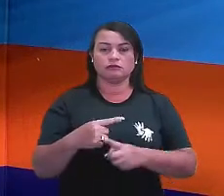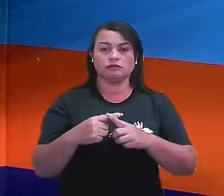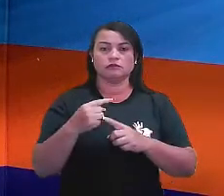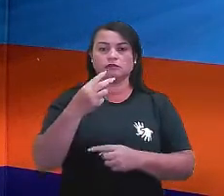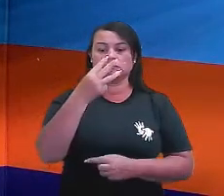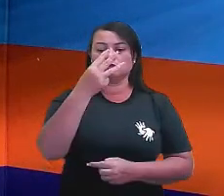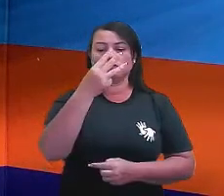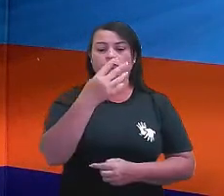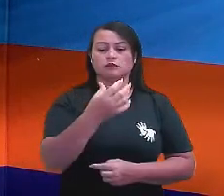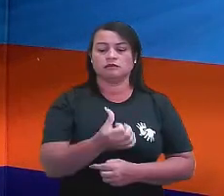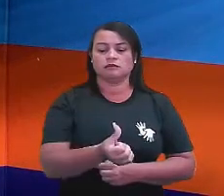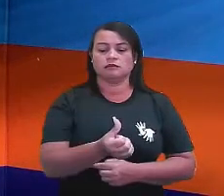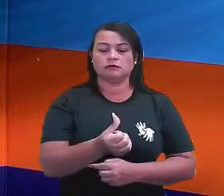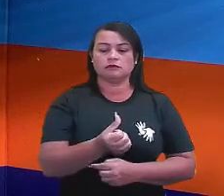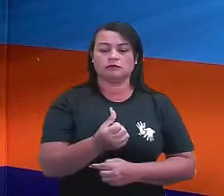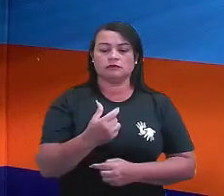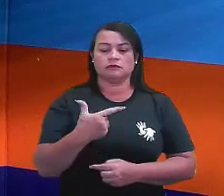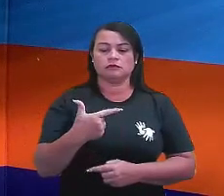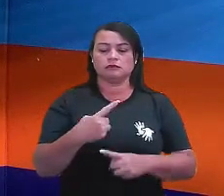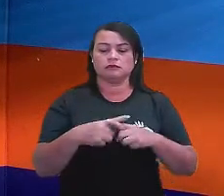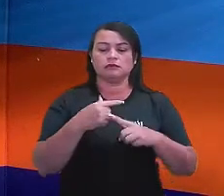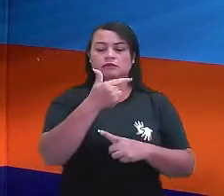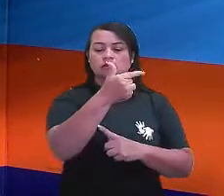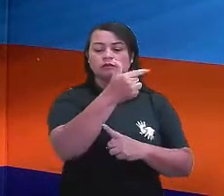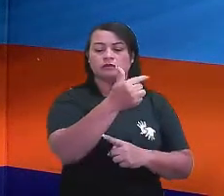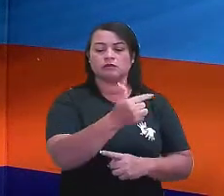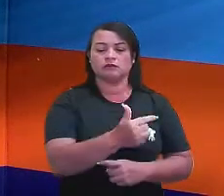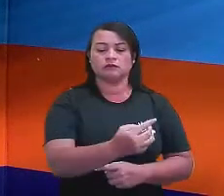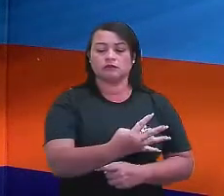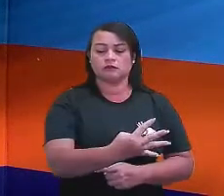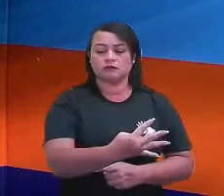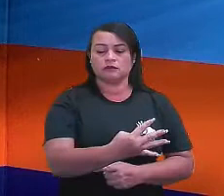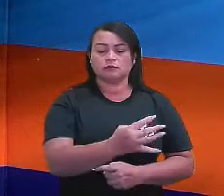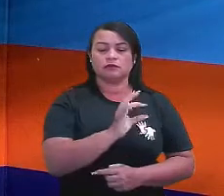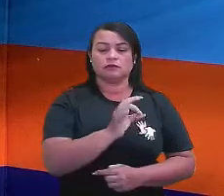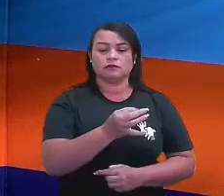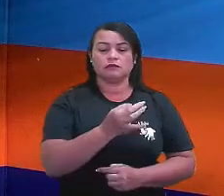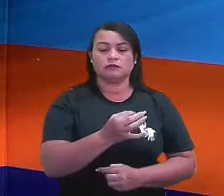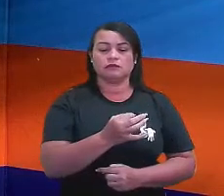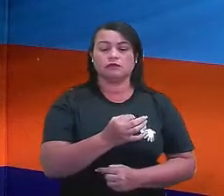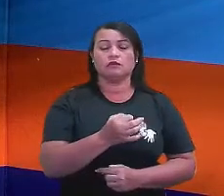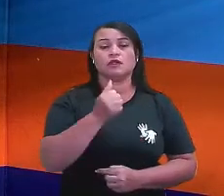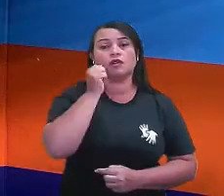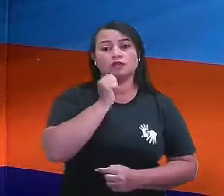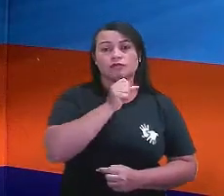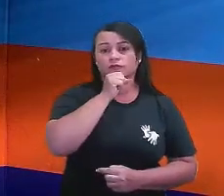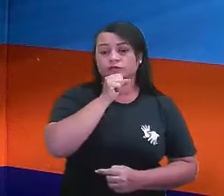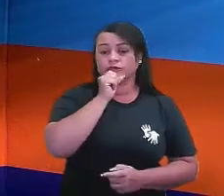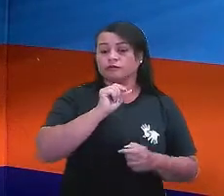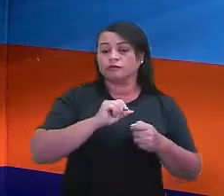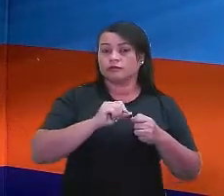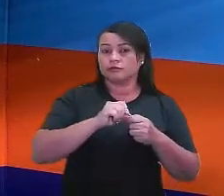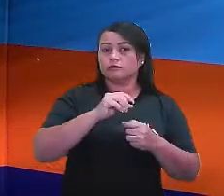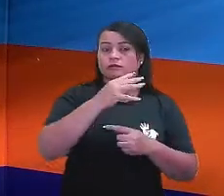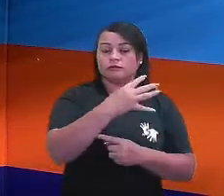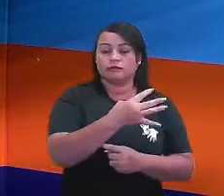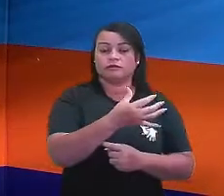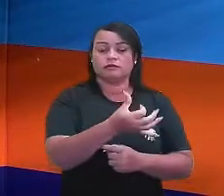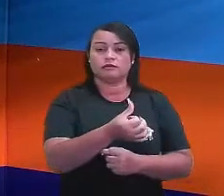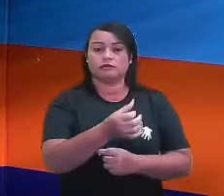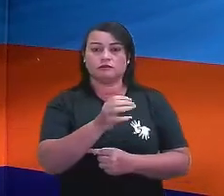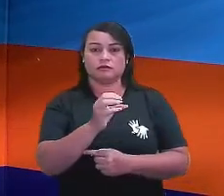vezes 3 vai dar 6. 2 vezes 2 vai dar 4. Então, vovó fez